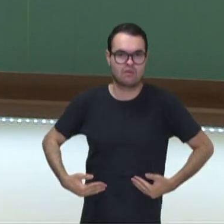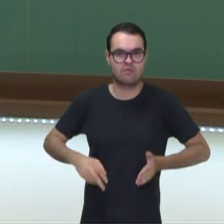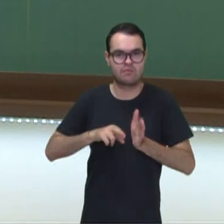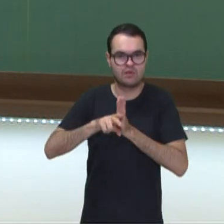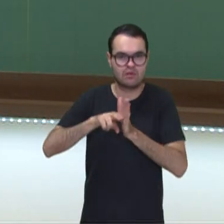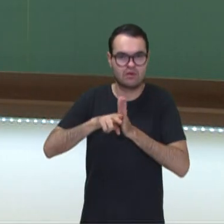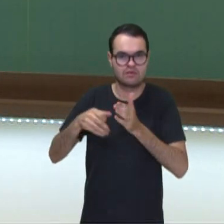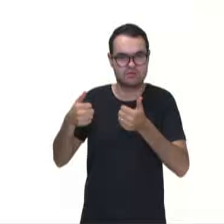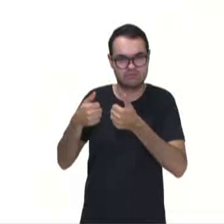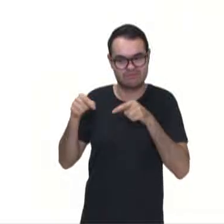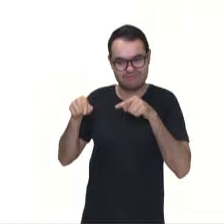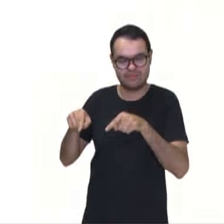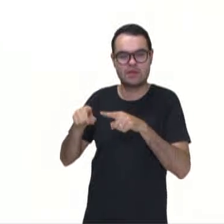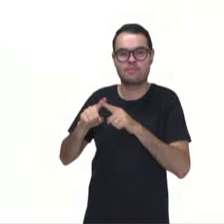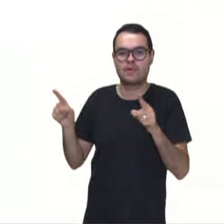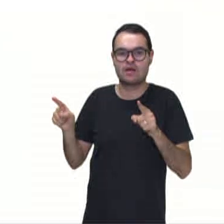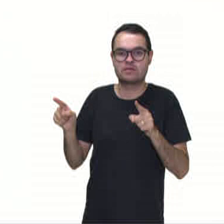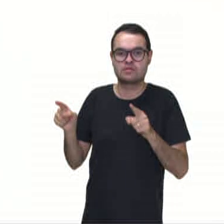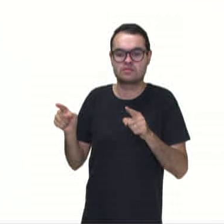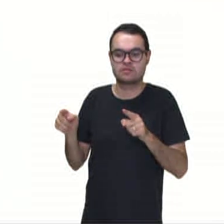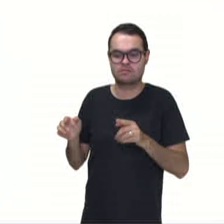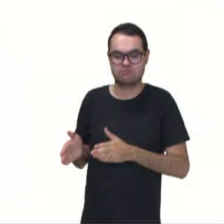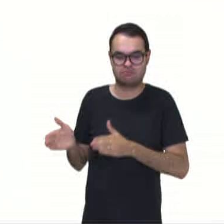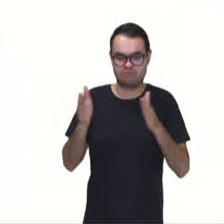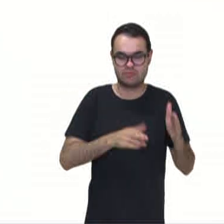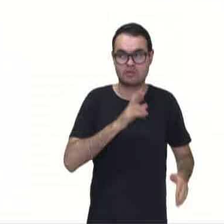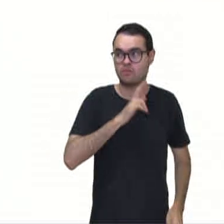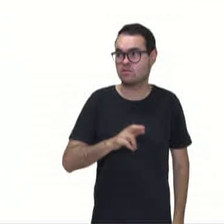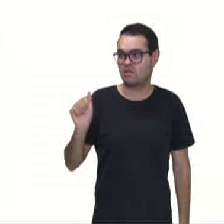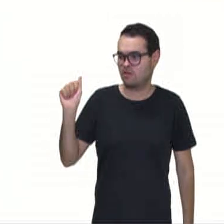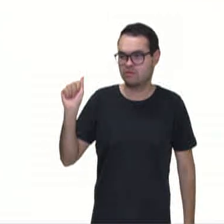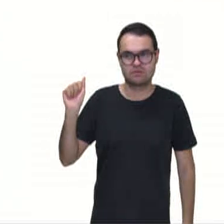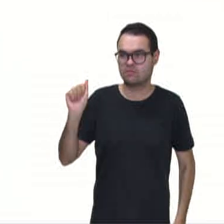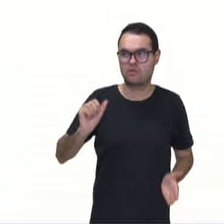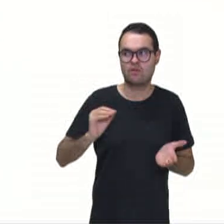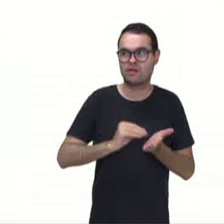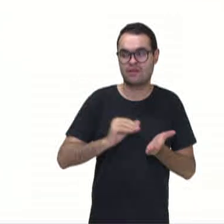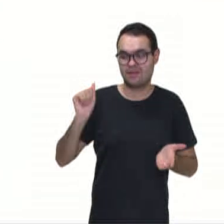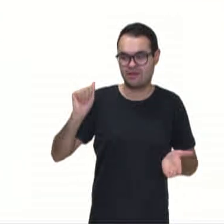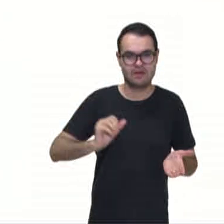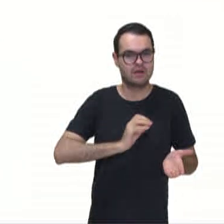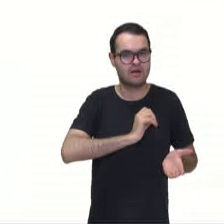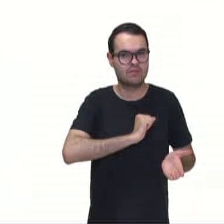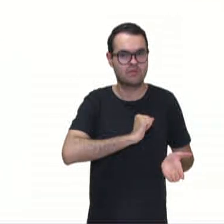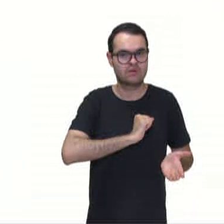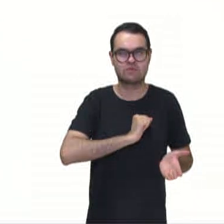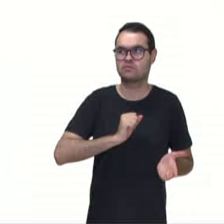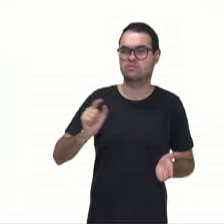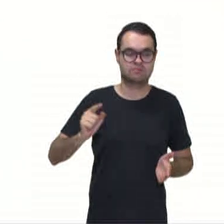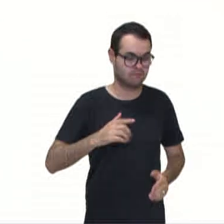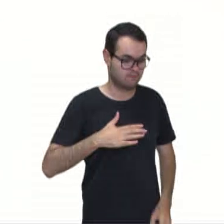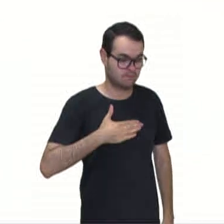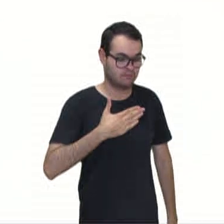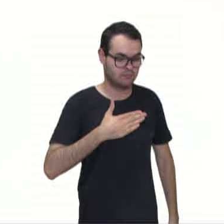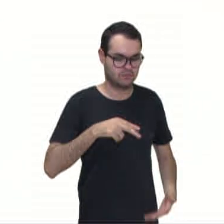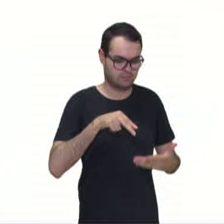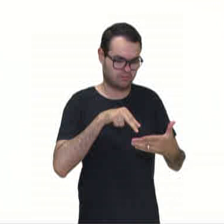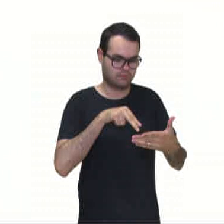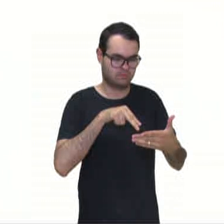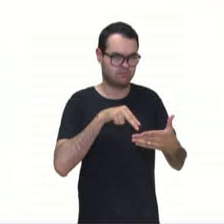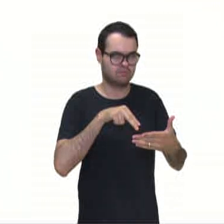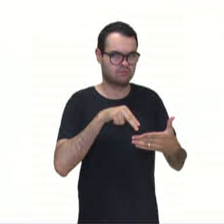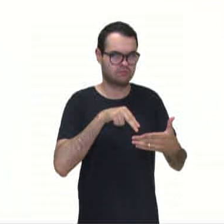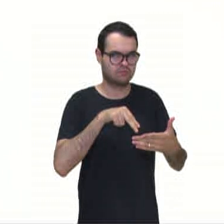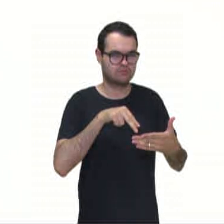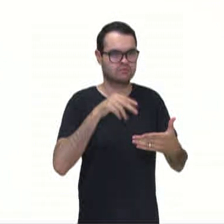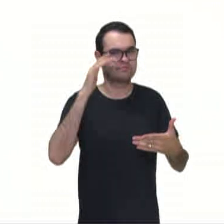ele causa impacto e comoção ao informar que sua resposta foi amor. Assim, o leitor é levado a refletir